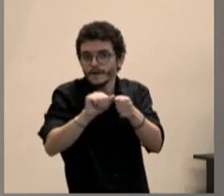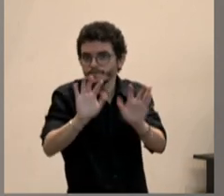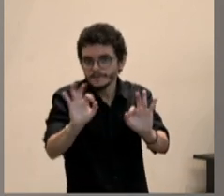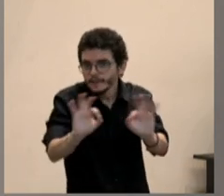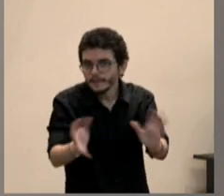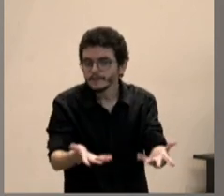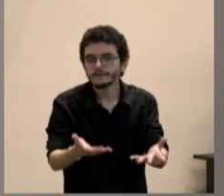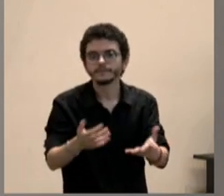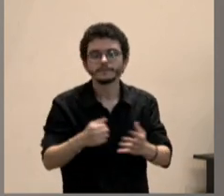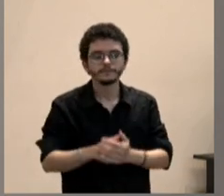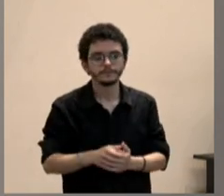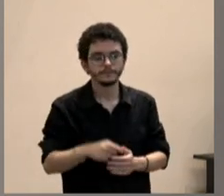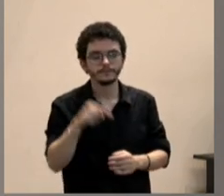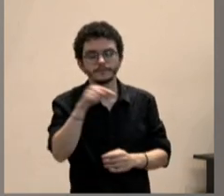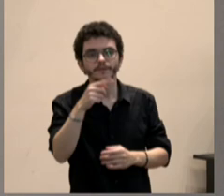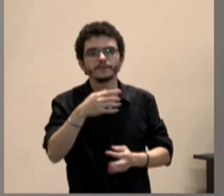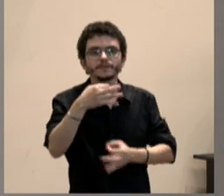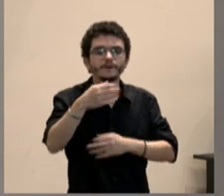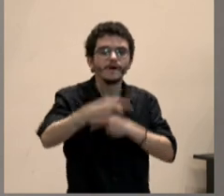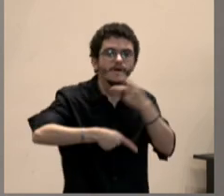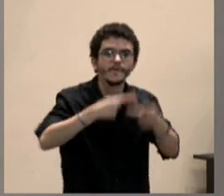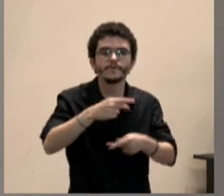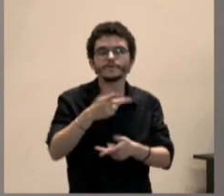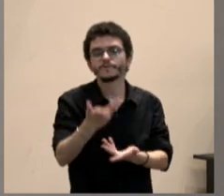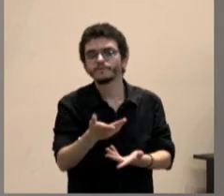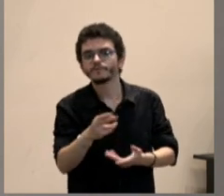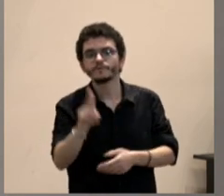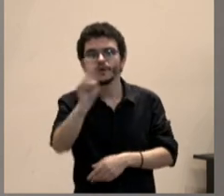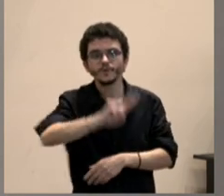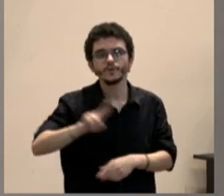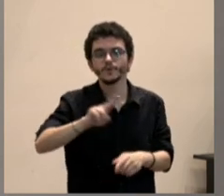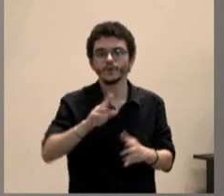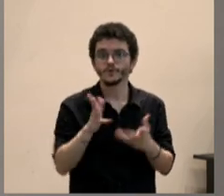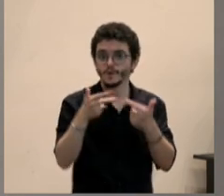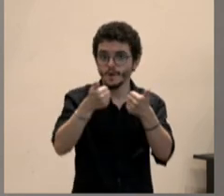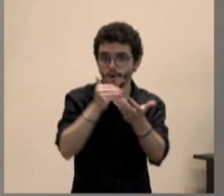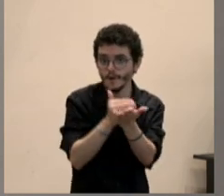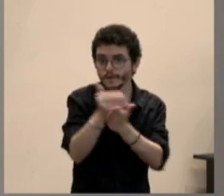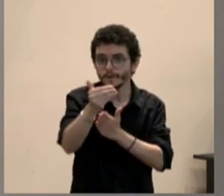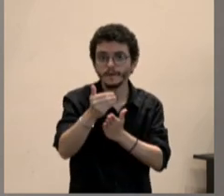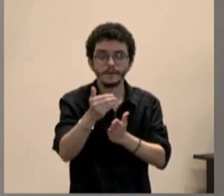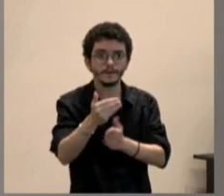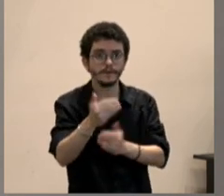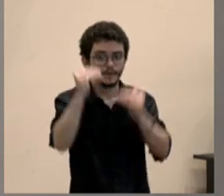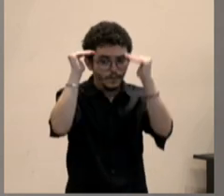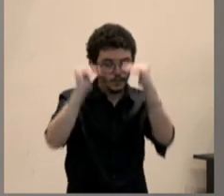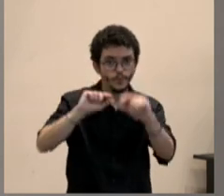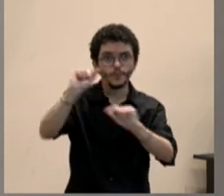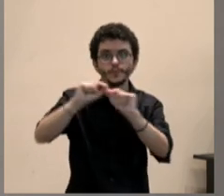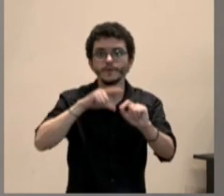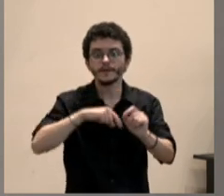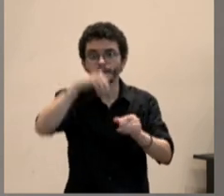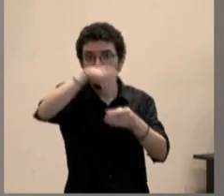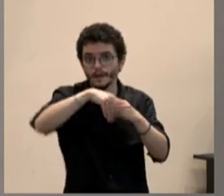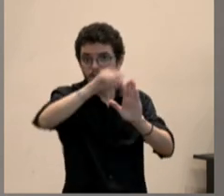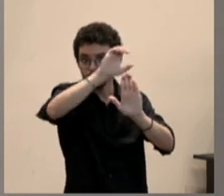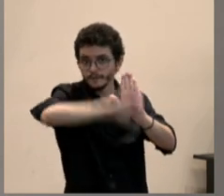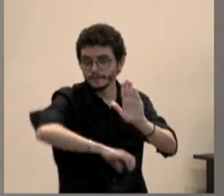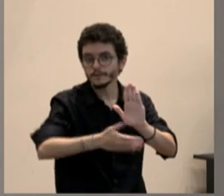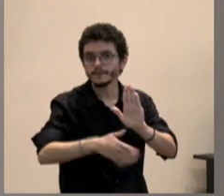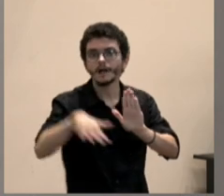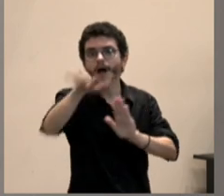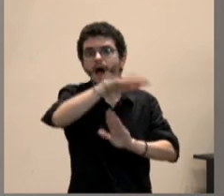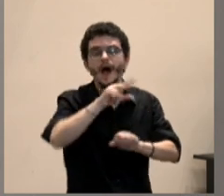a FENEDUC e a campanha chamam de curso aluno qualidade inicial, cumprir o que está previsto na Constituição. Cadê a área